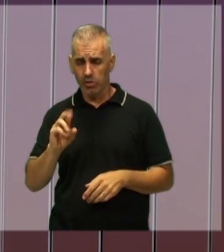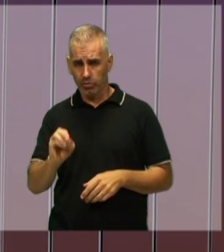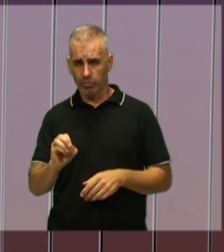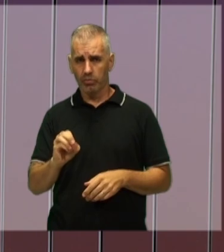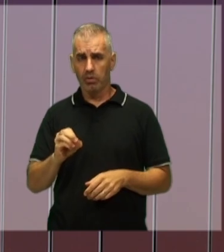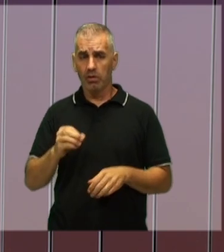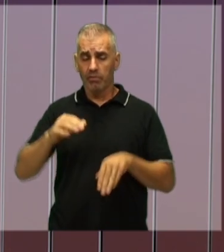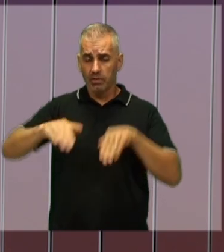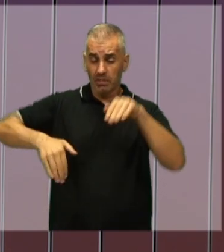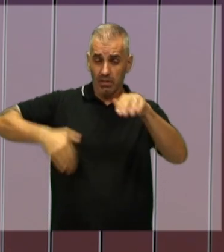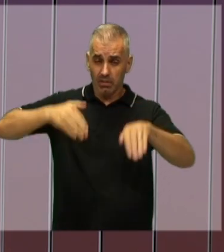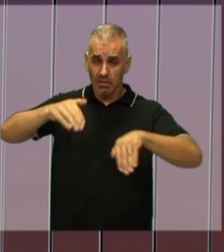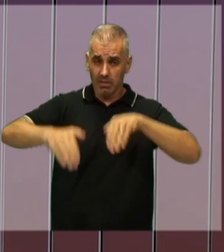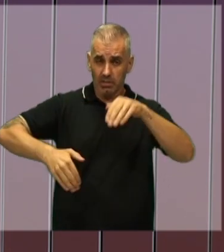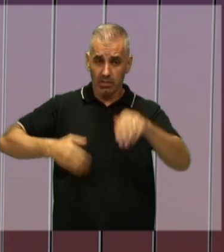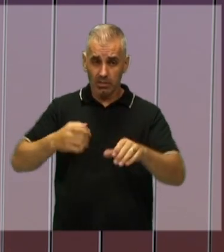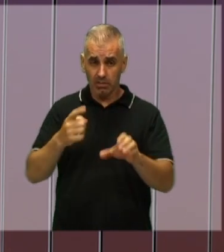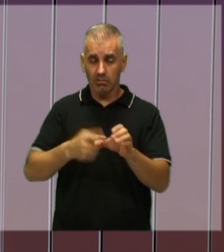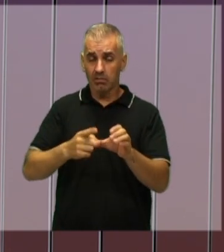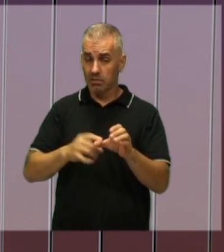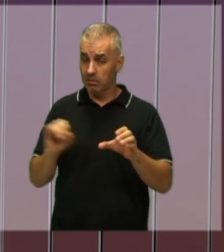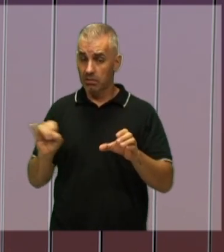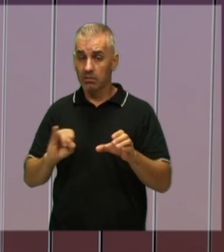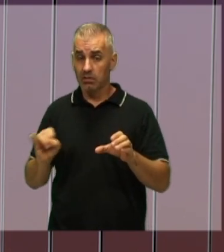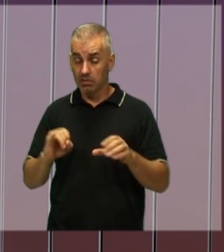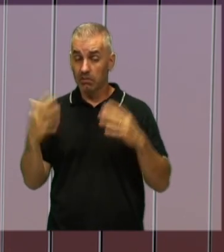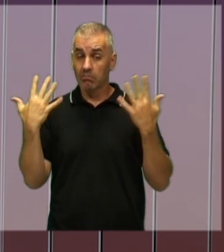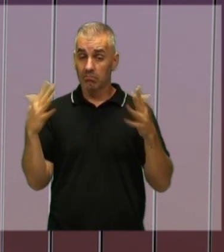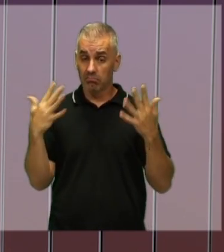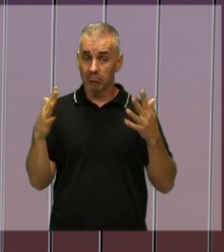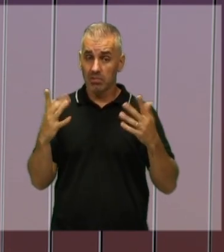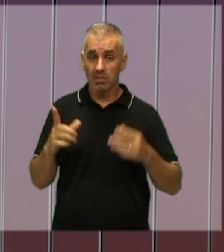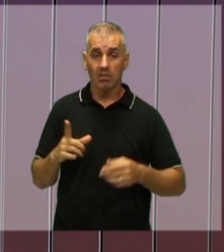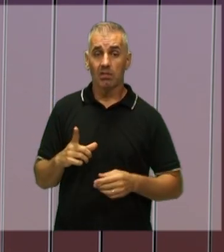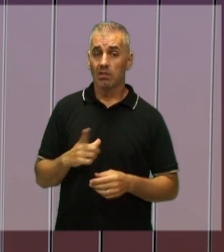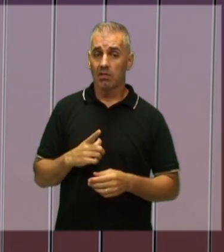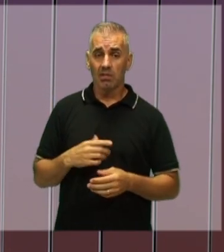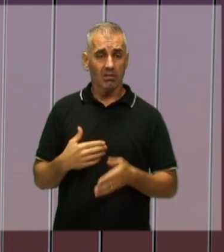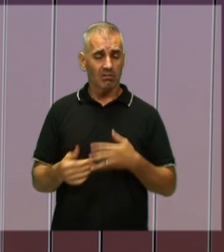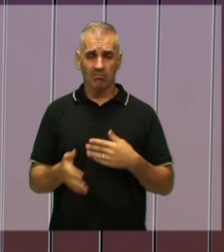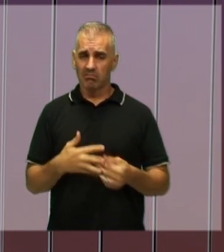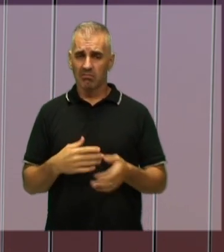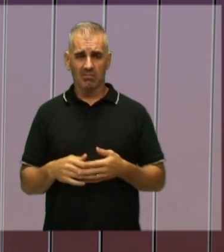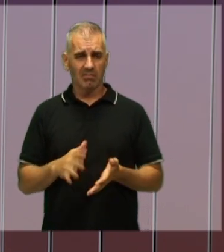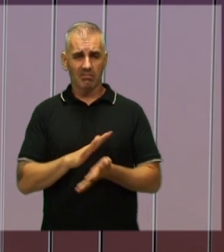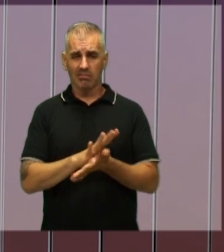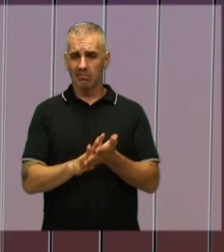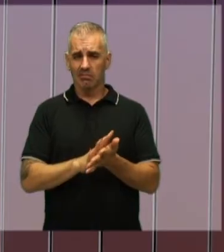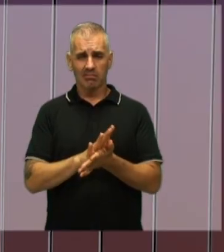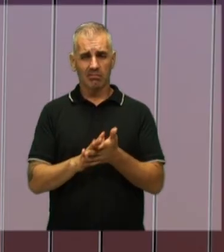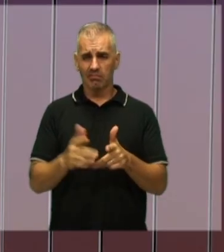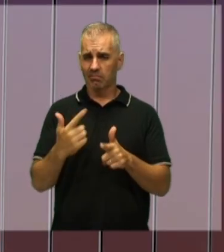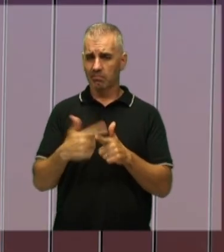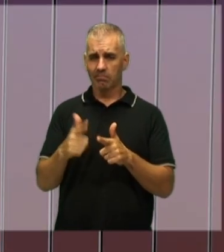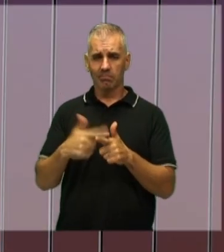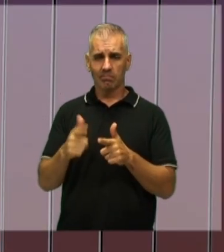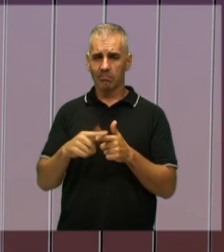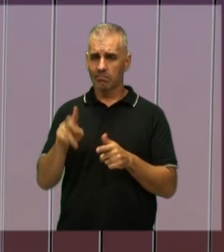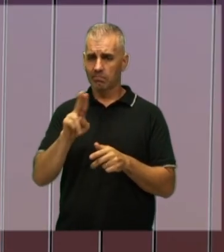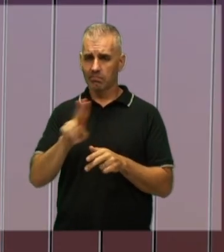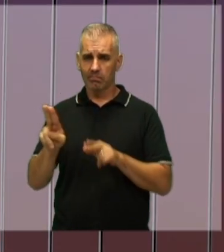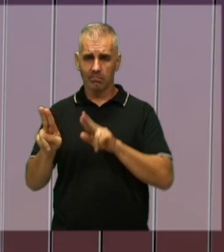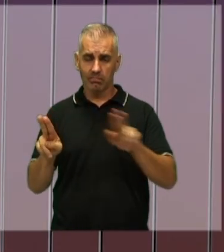à natação de Itajaí, né? Eu parabenizo ele, sempre menciono isso. Não tenho vaidade, não tenho ciúme em citar o nome. Eu acho que cada um